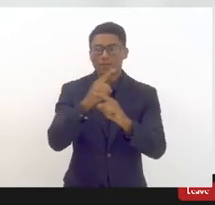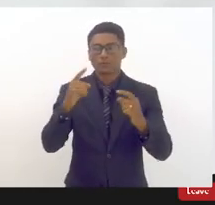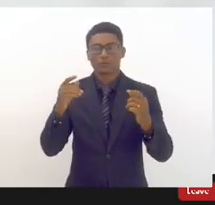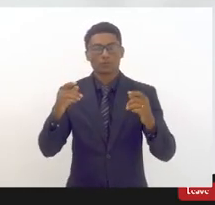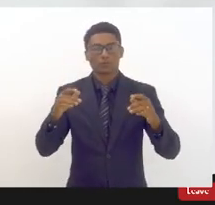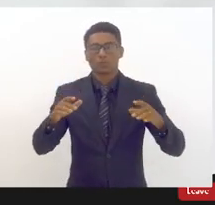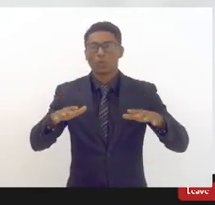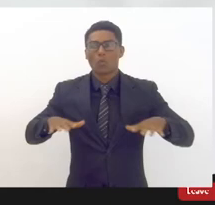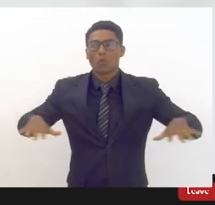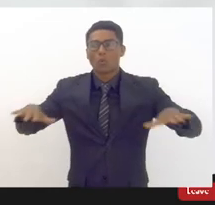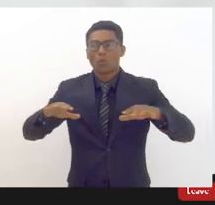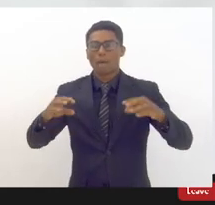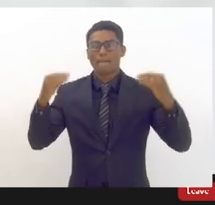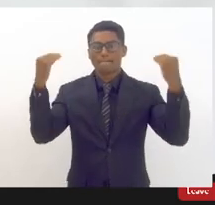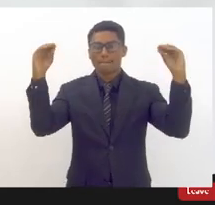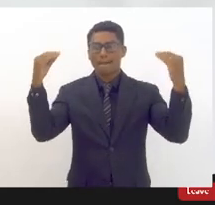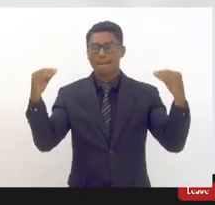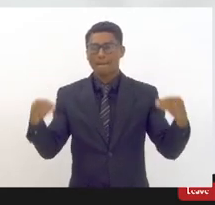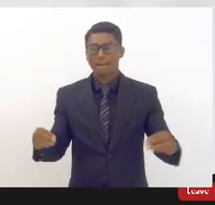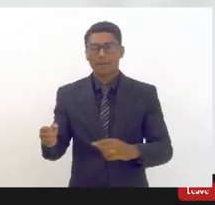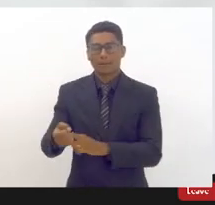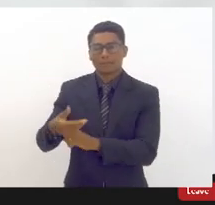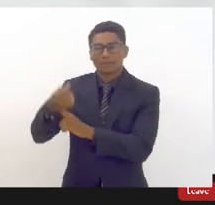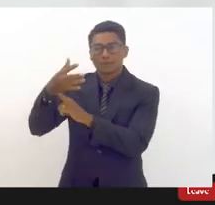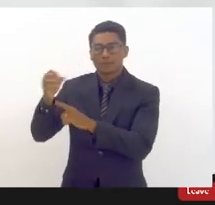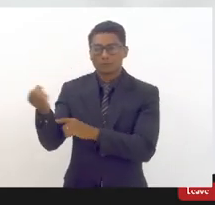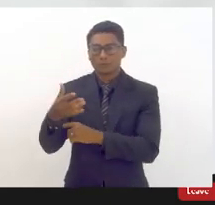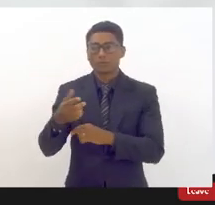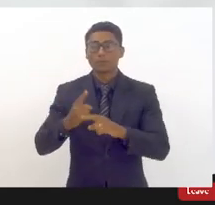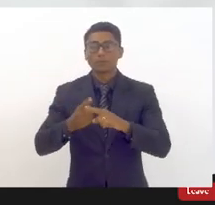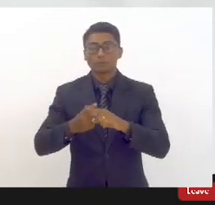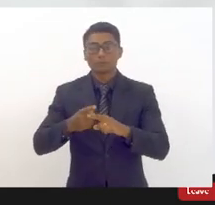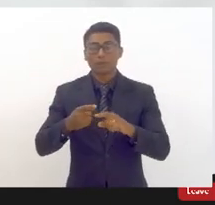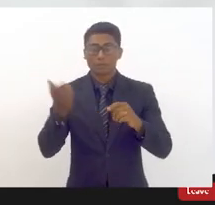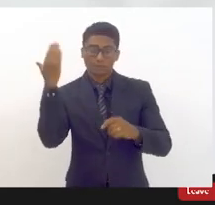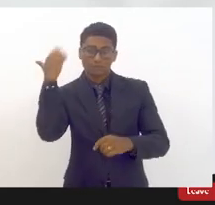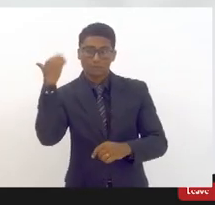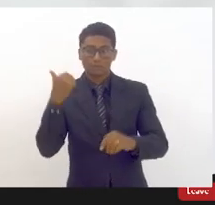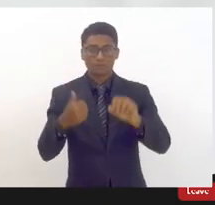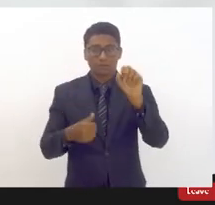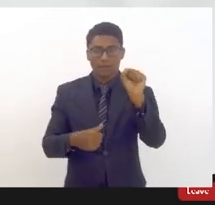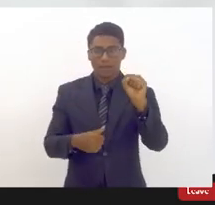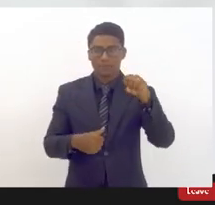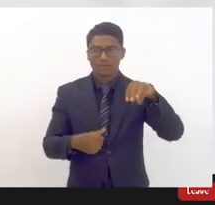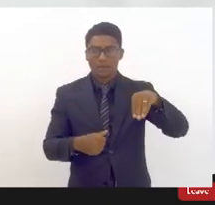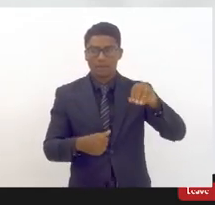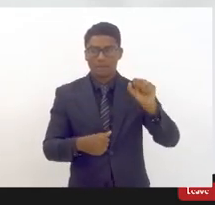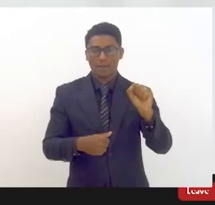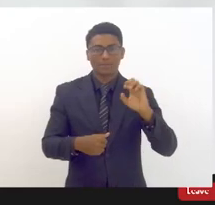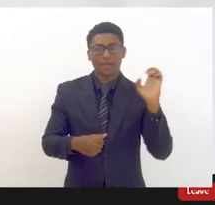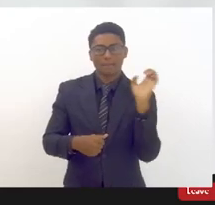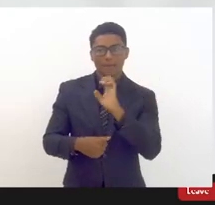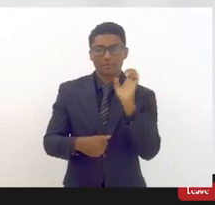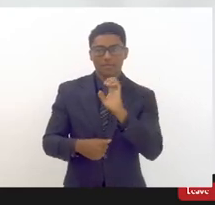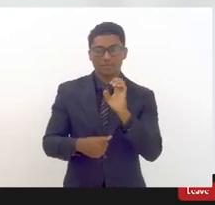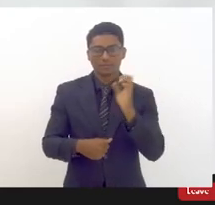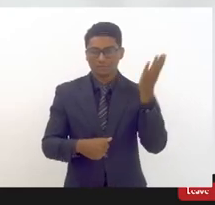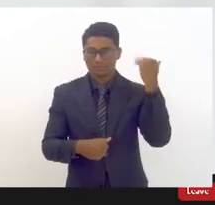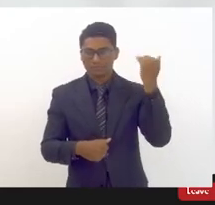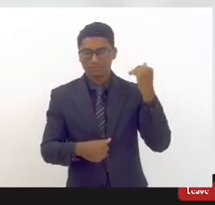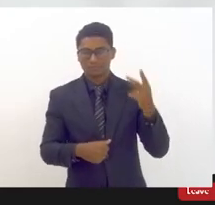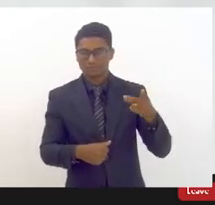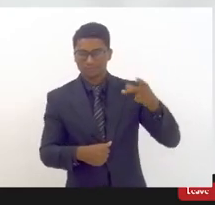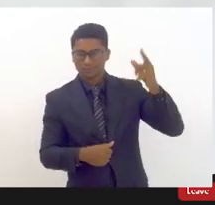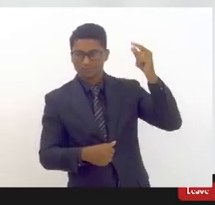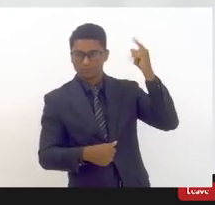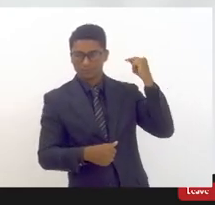gente sempre, esse debate como uma evolução do serviço de SMS, de emergência, que é conhecido por todos, que vem atender